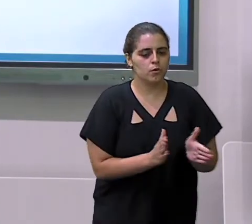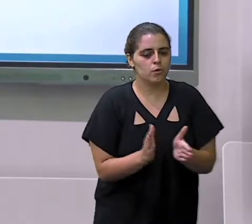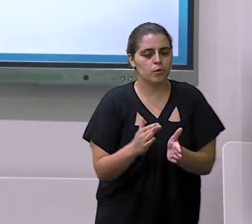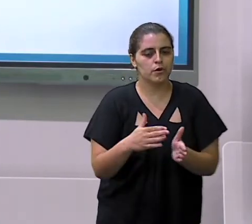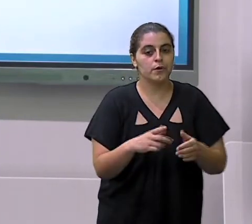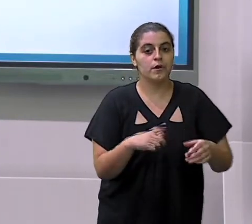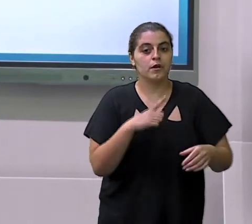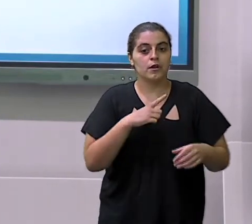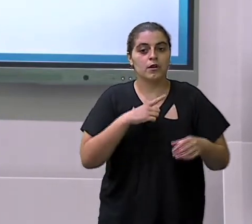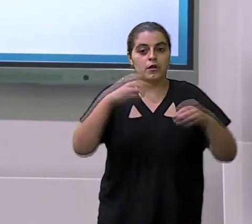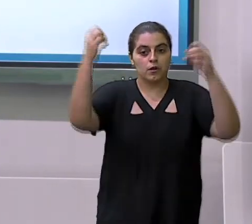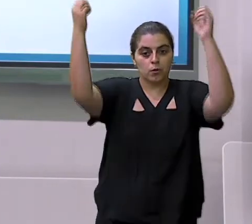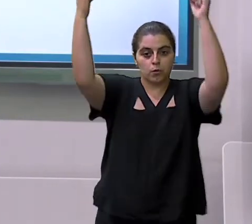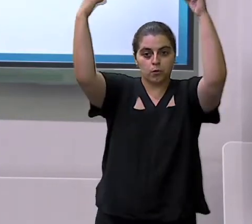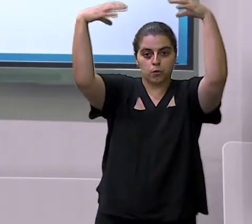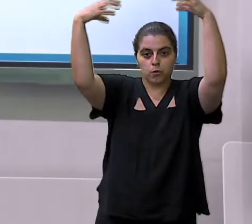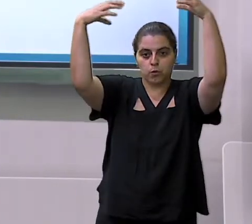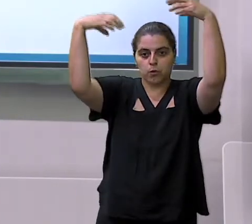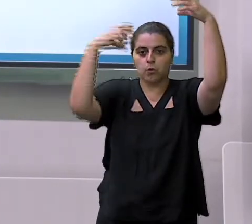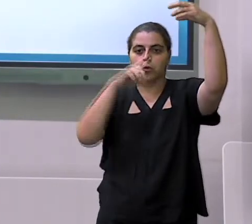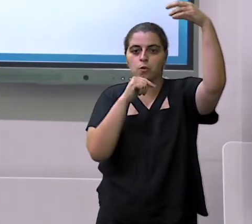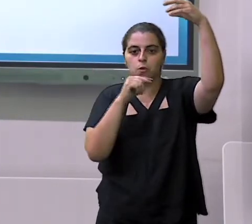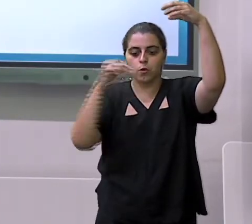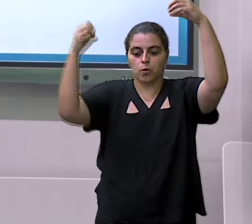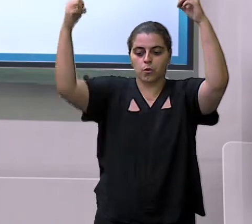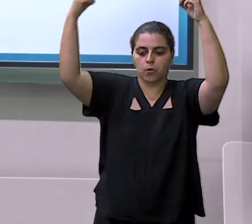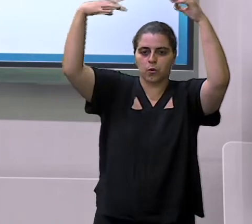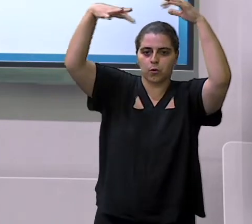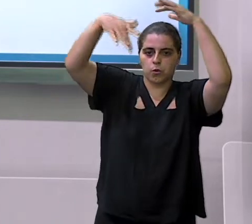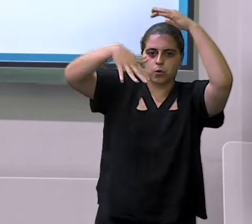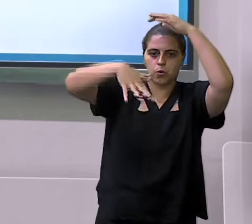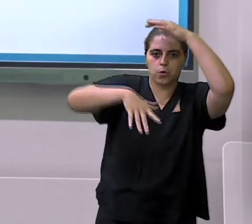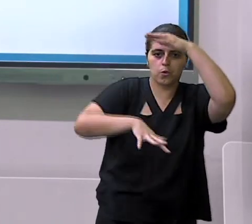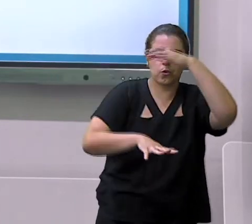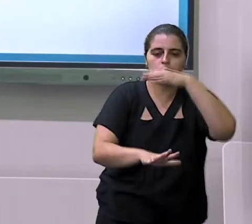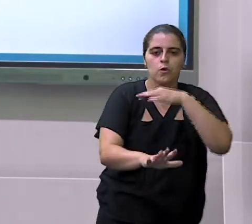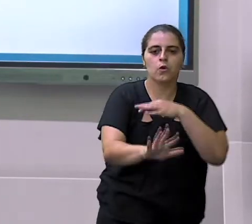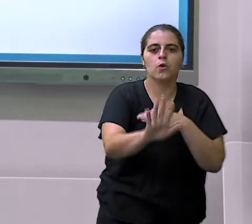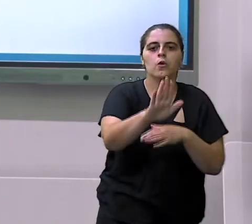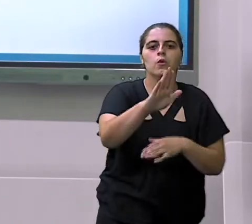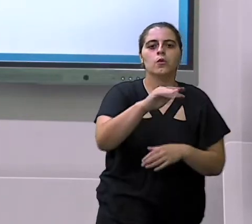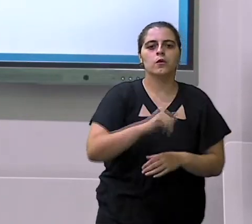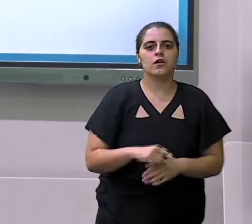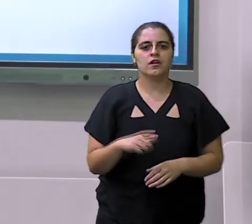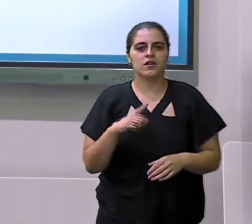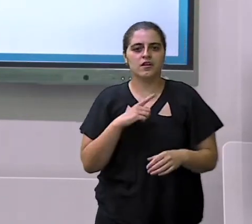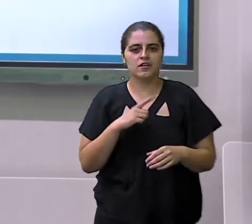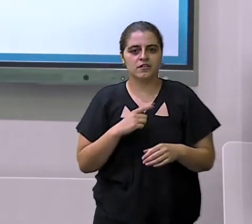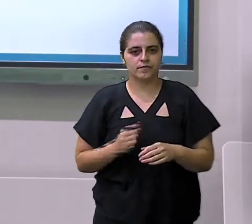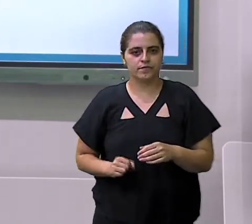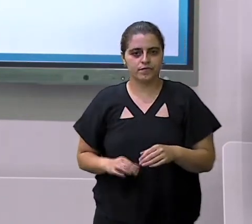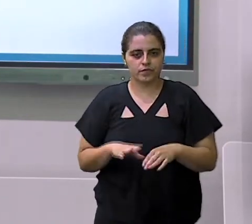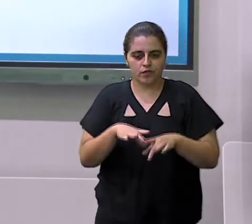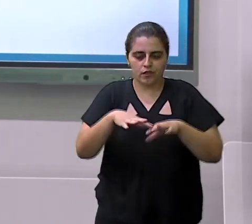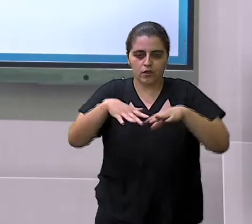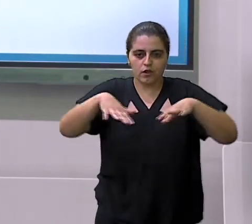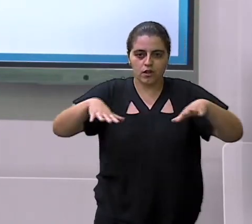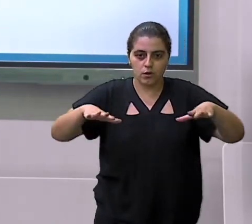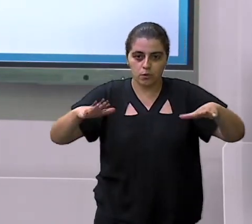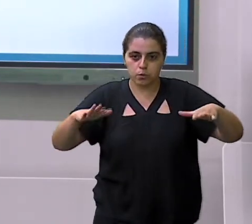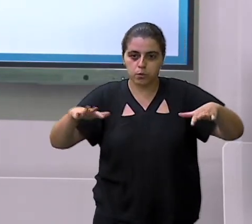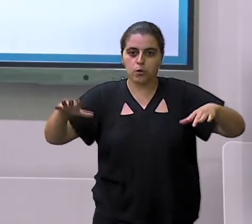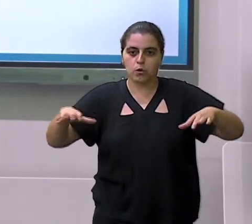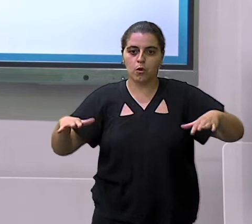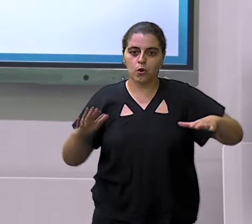tem a sua nascente, onde ele nasce. Ele tem o seu leito, que